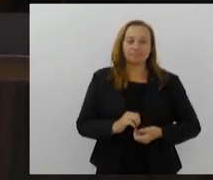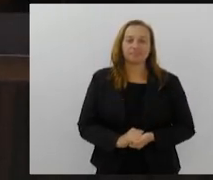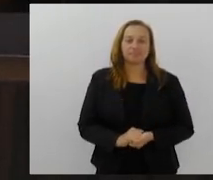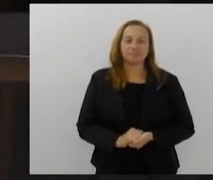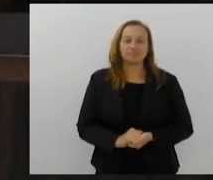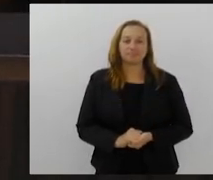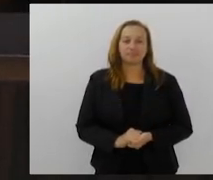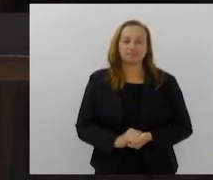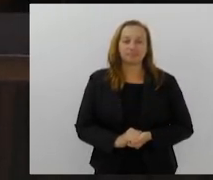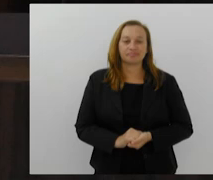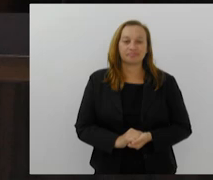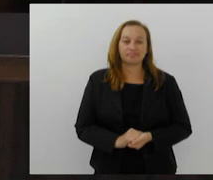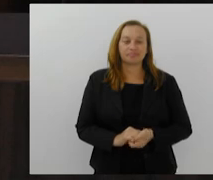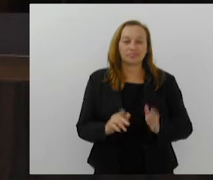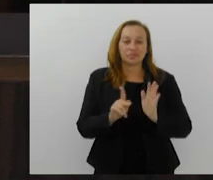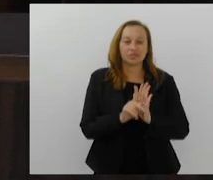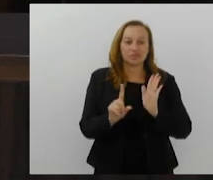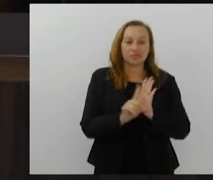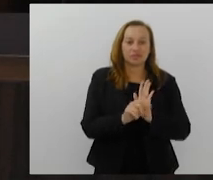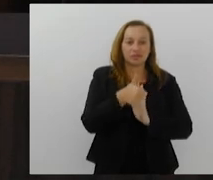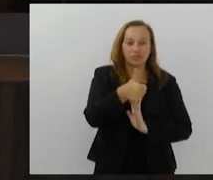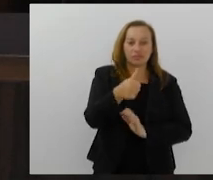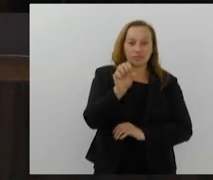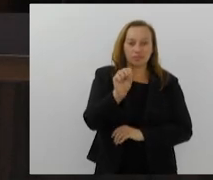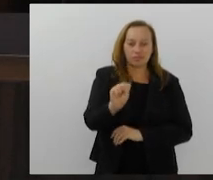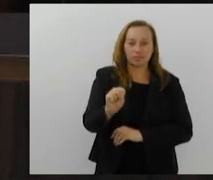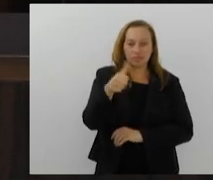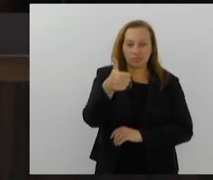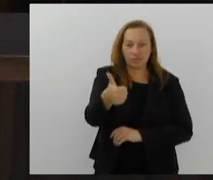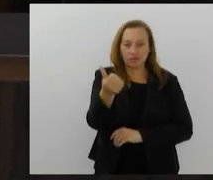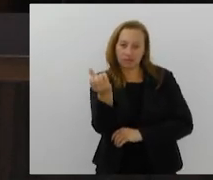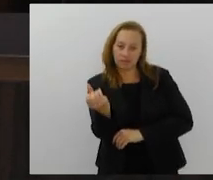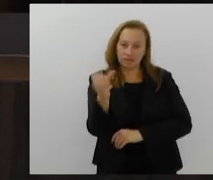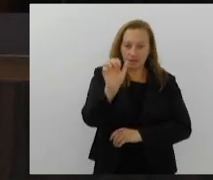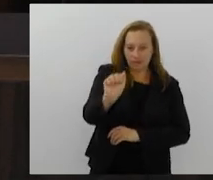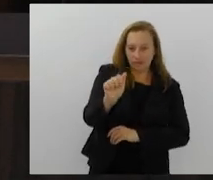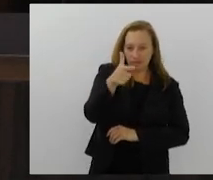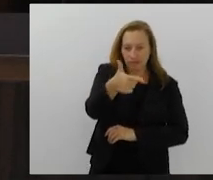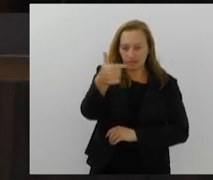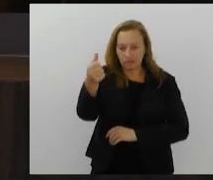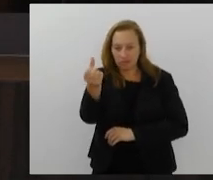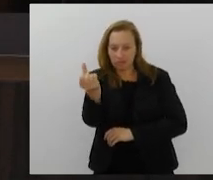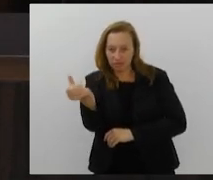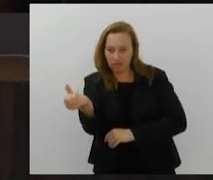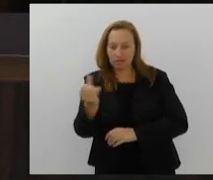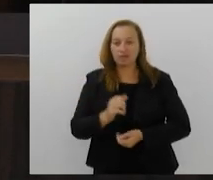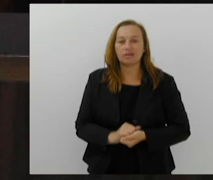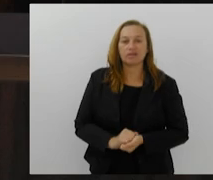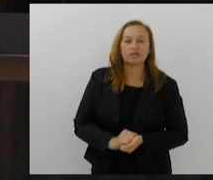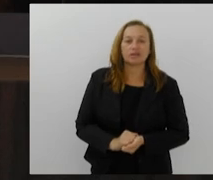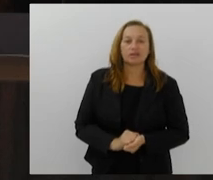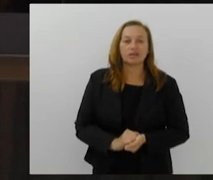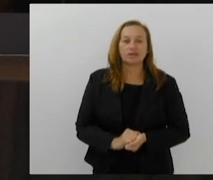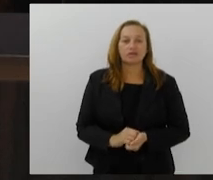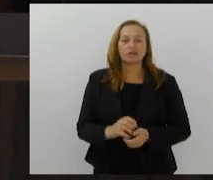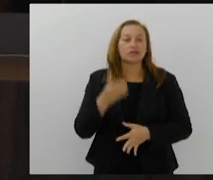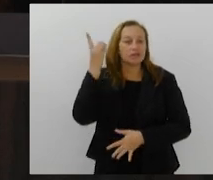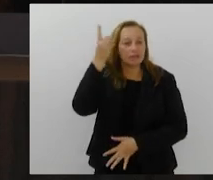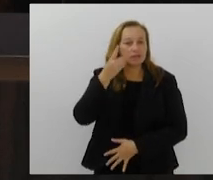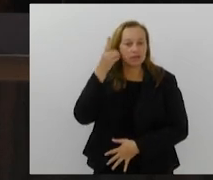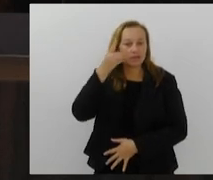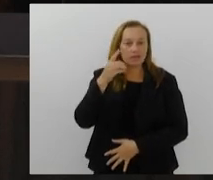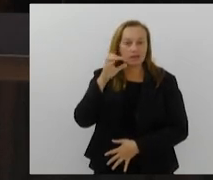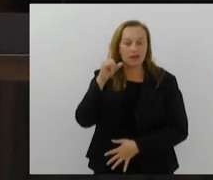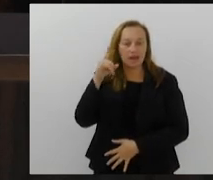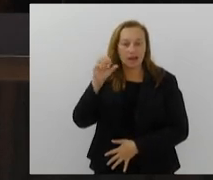assim emendada, projeto de lei número 1816-A de 2016, de autoria dos deputados